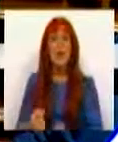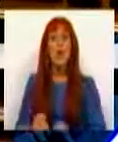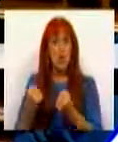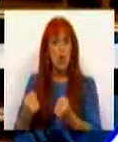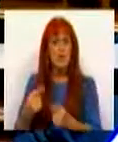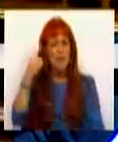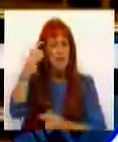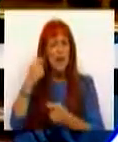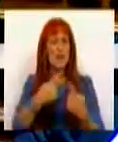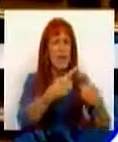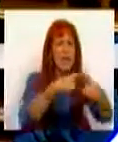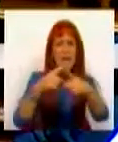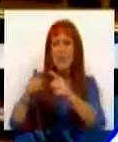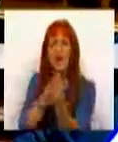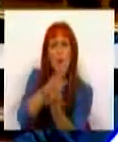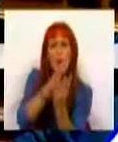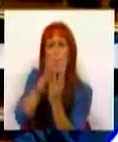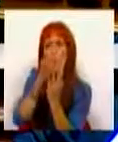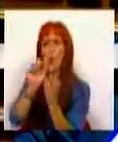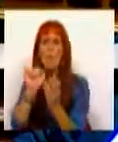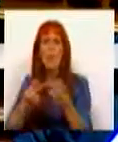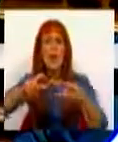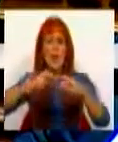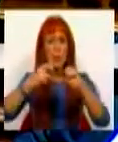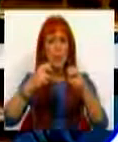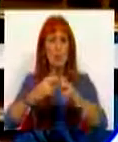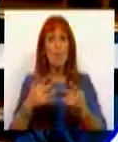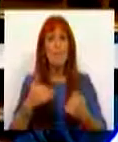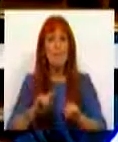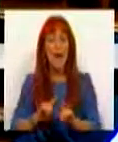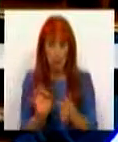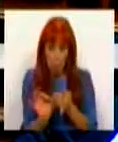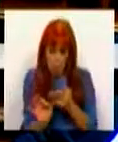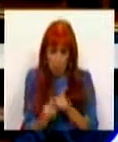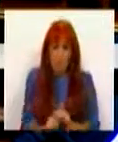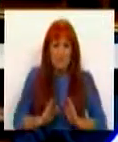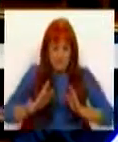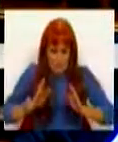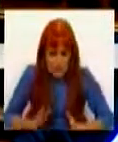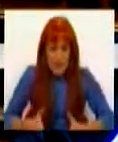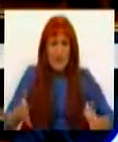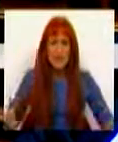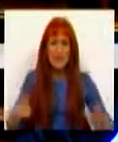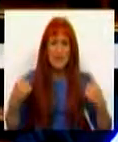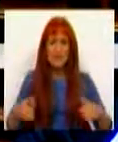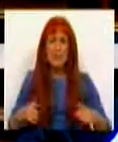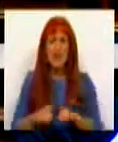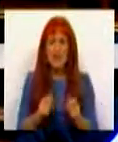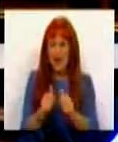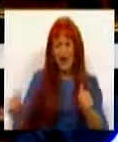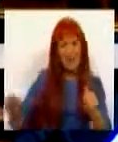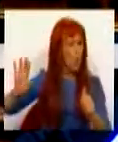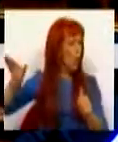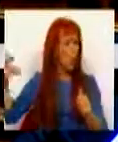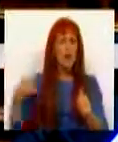capaz de ponderar as diversas dimensões dos problemas, mas cuja composição imprescindível terá de ser afastada